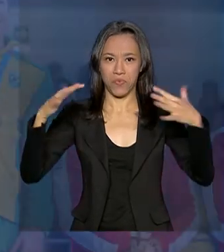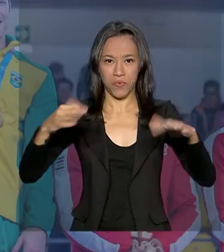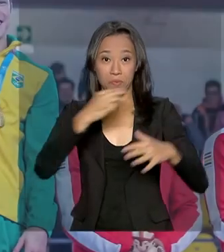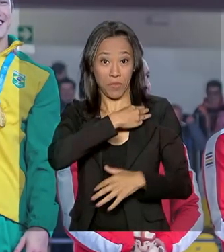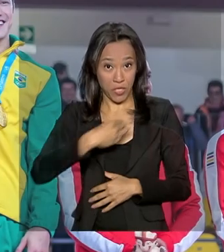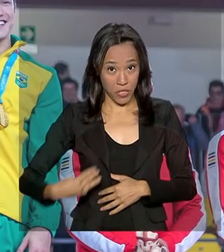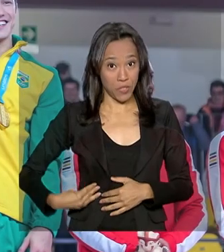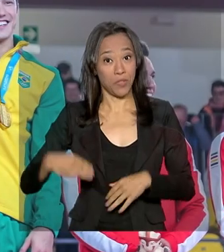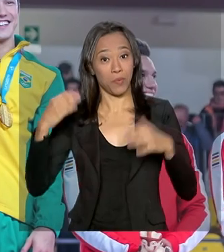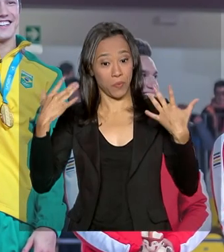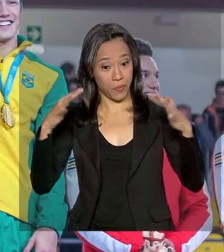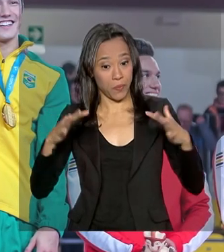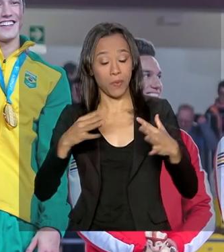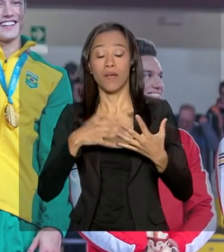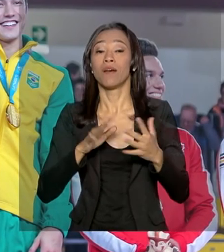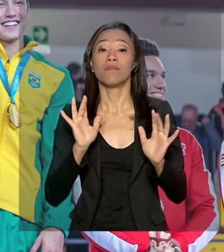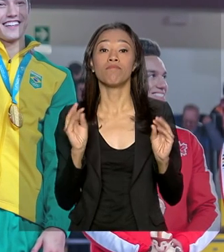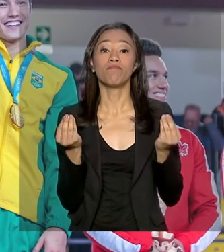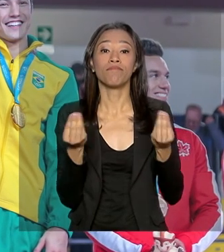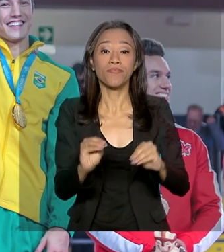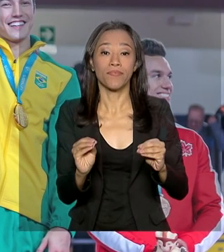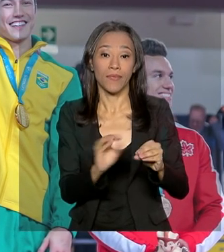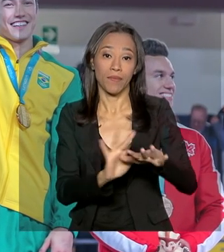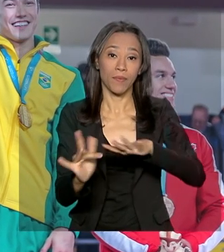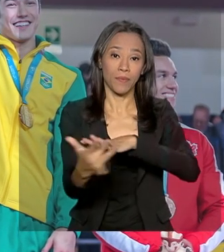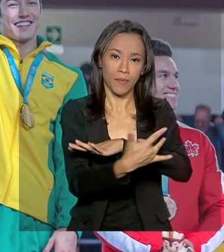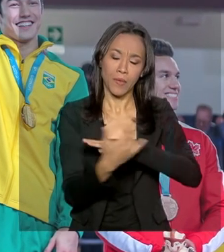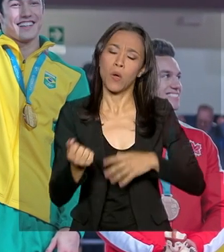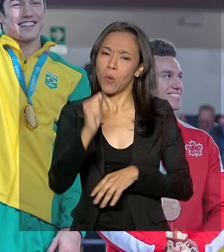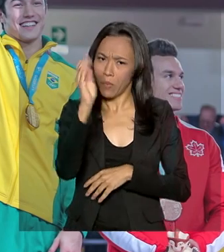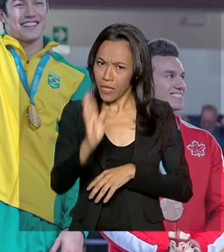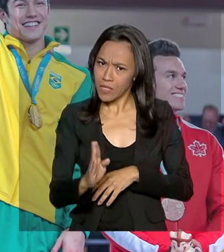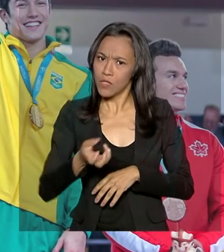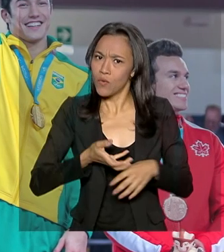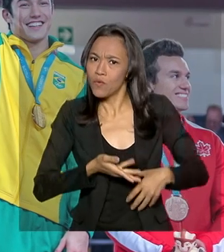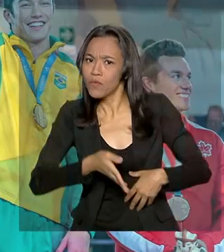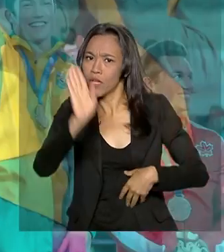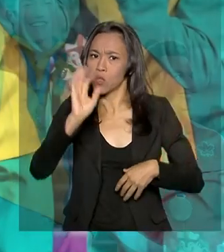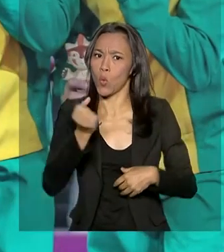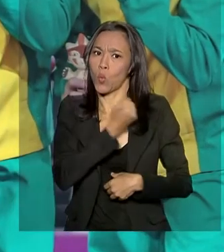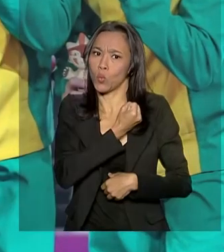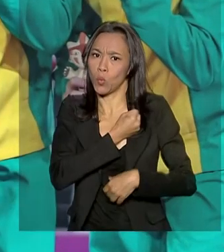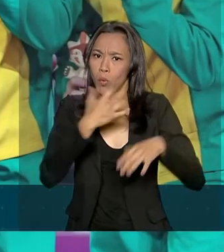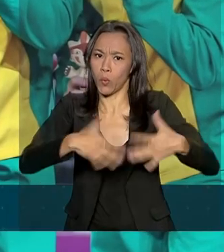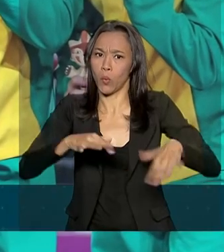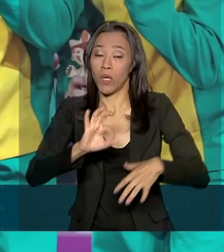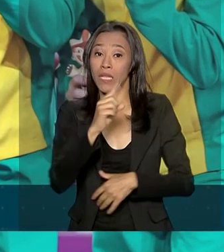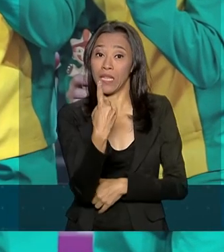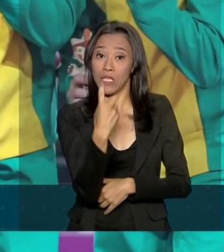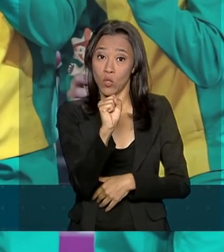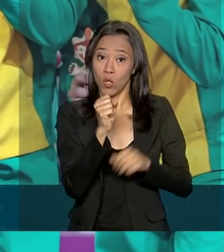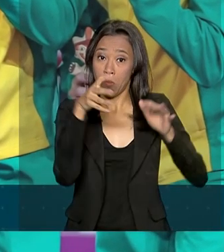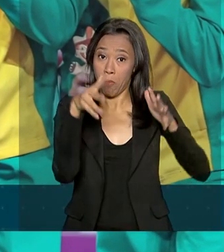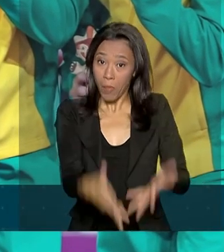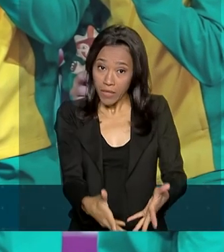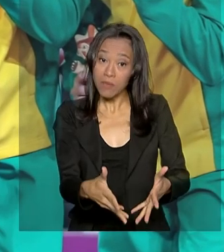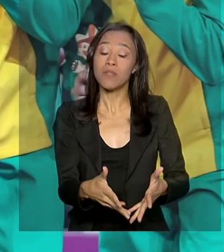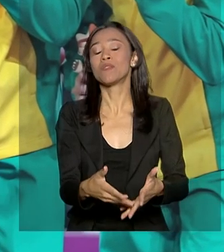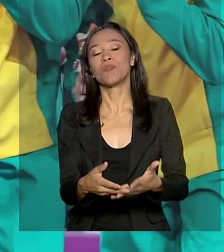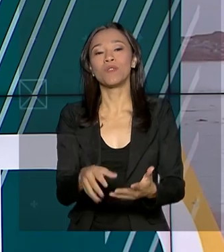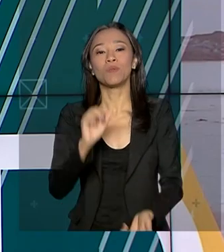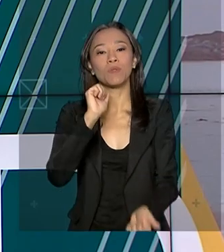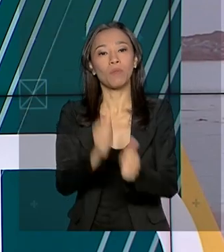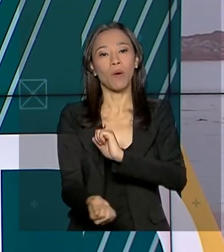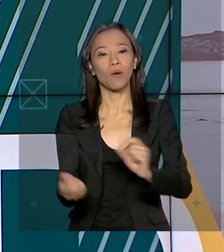cidadania osmar terra as redes sociais o brasil viajou com o peru com maior número de atletas em 18 participações em jogos pan